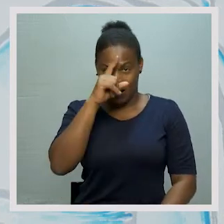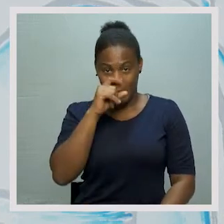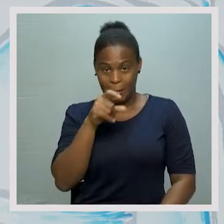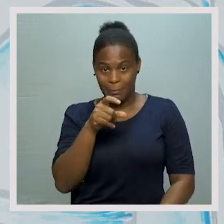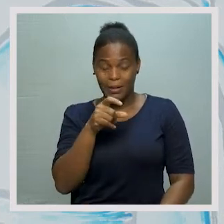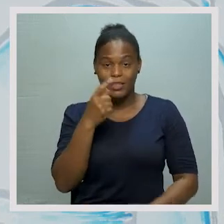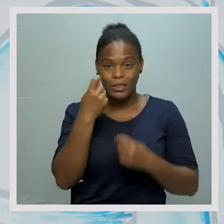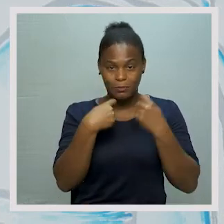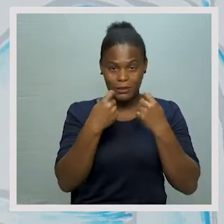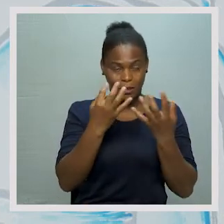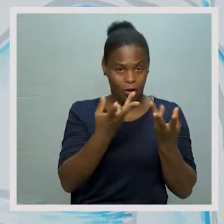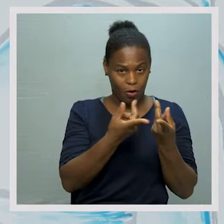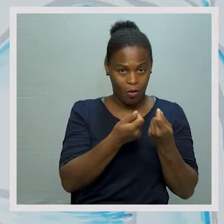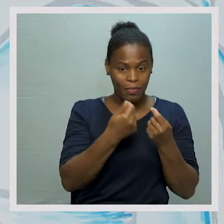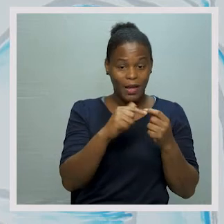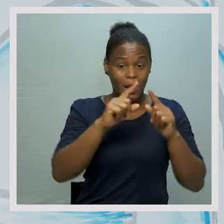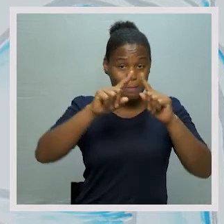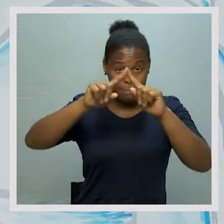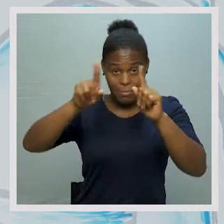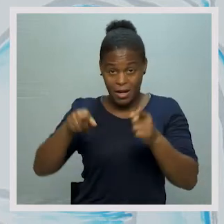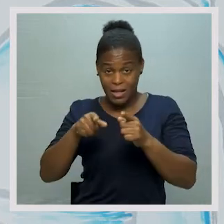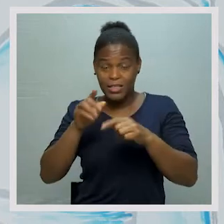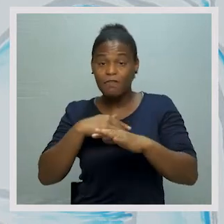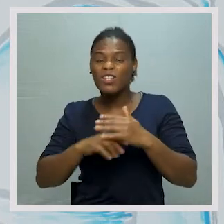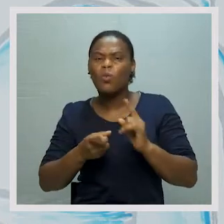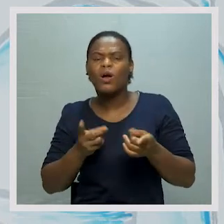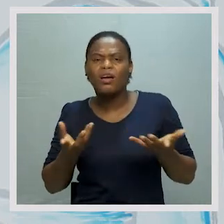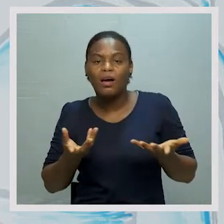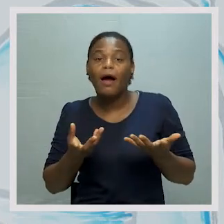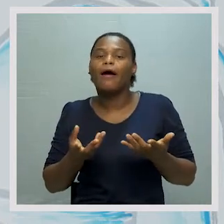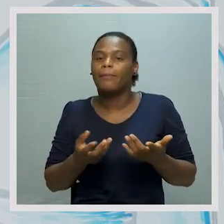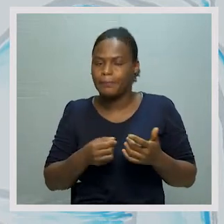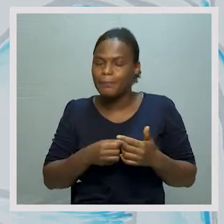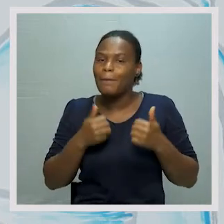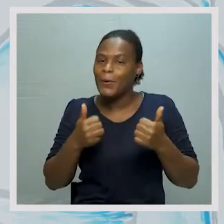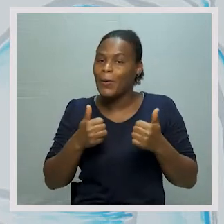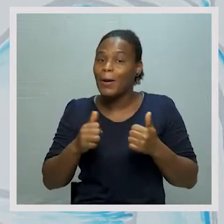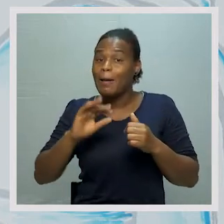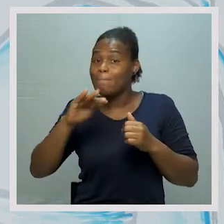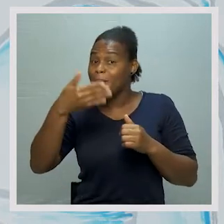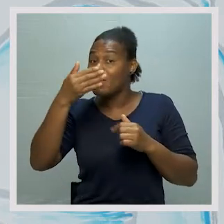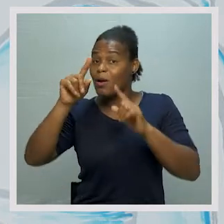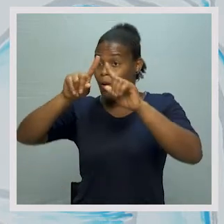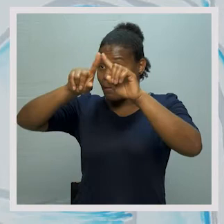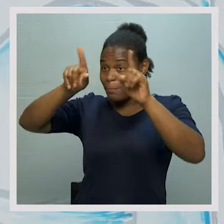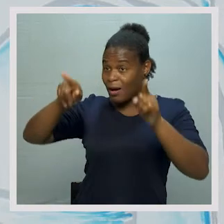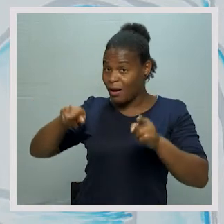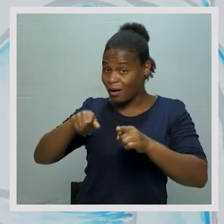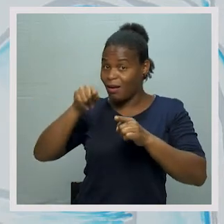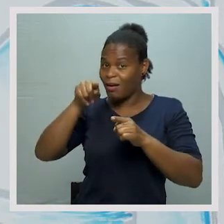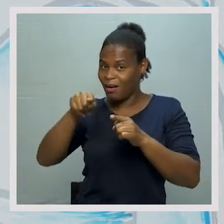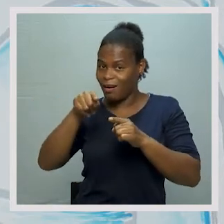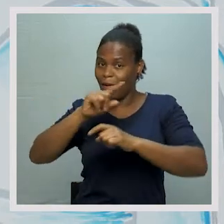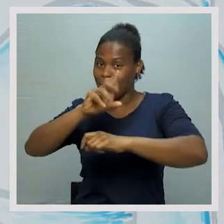Lembre-se que numa expressão, quando nós temos parênteses, o que é que devemos fazer? Exatamente, em primeiro lugar, se